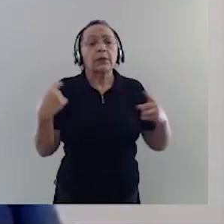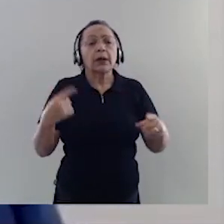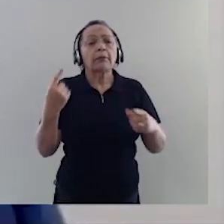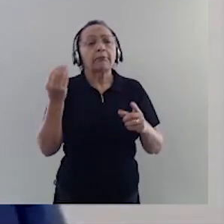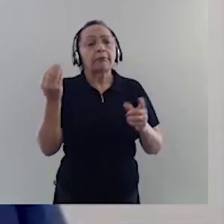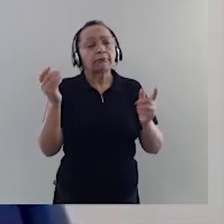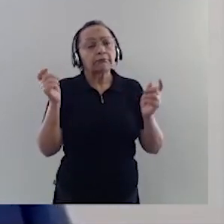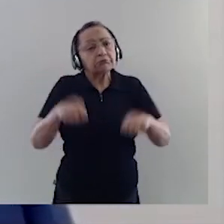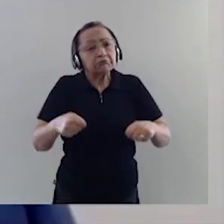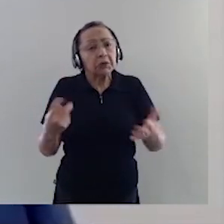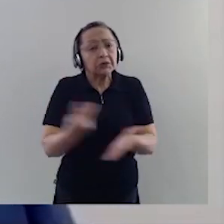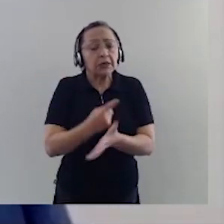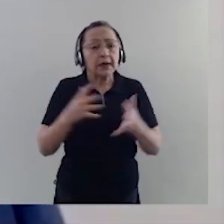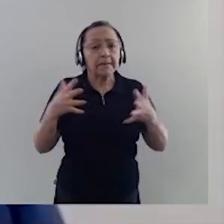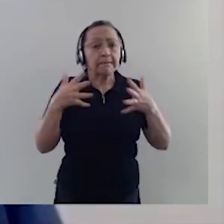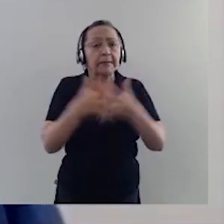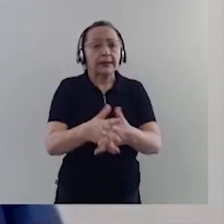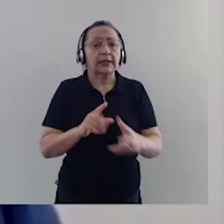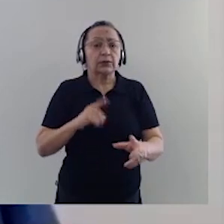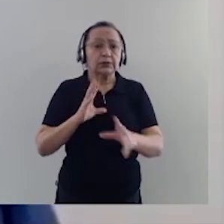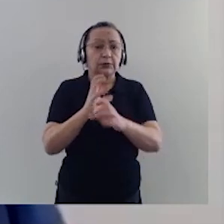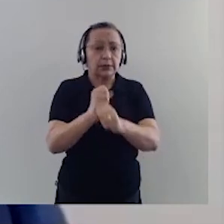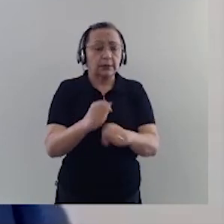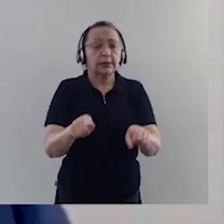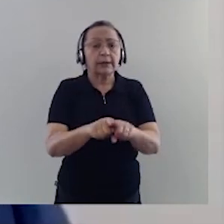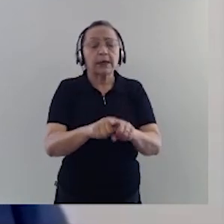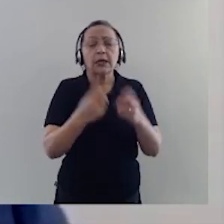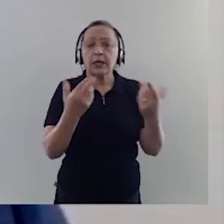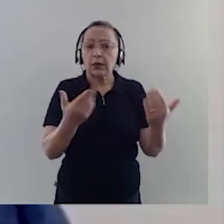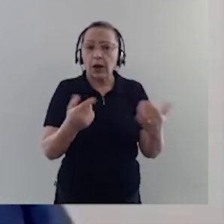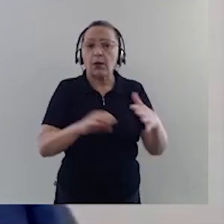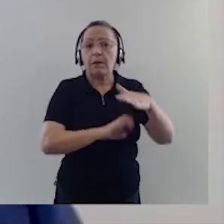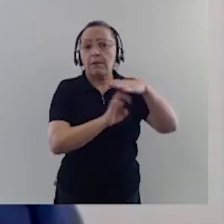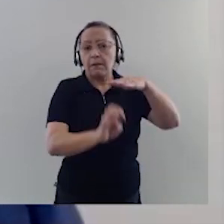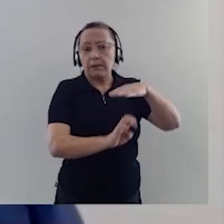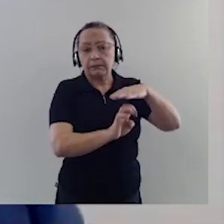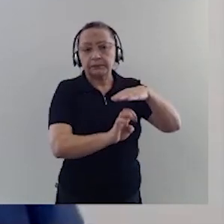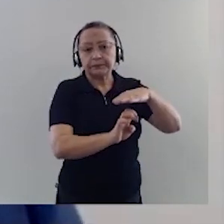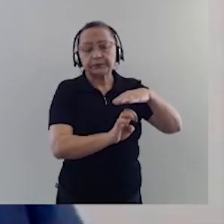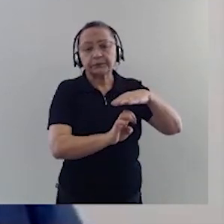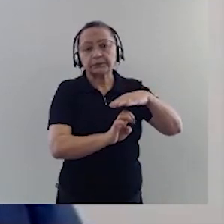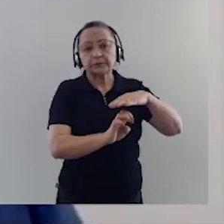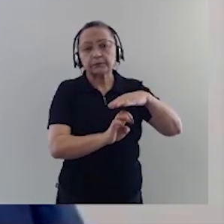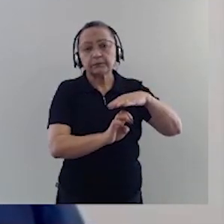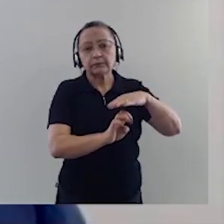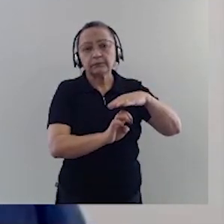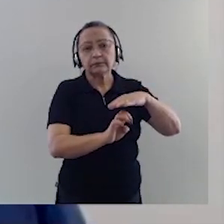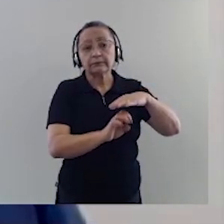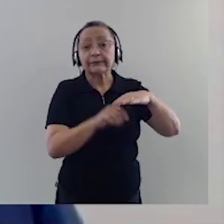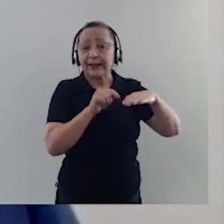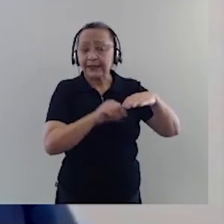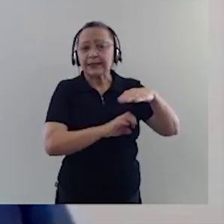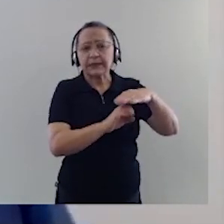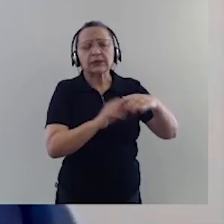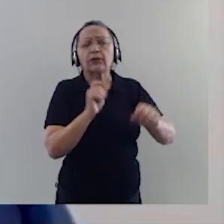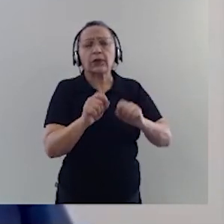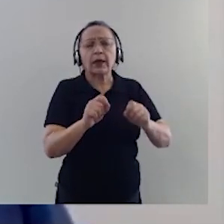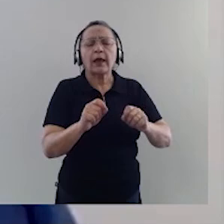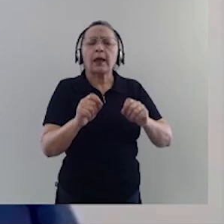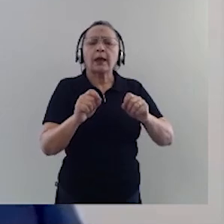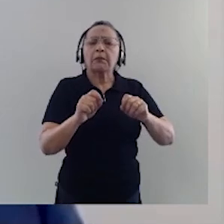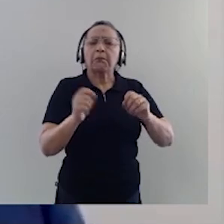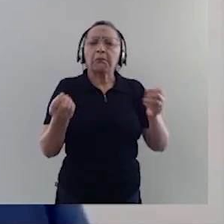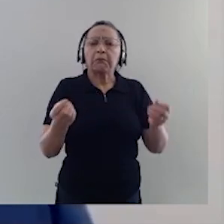nos resultados. A mesma coisa em relação a uma empresa que anunciou a